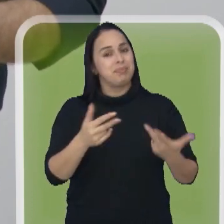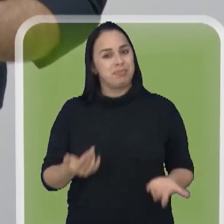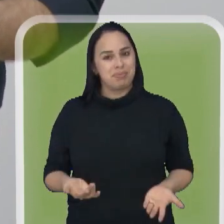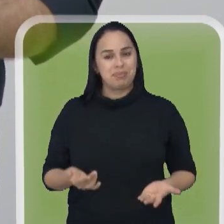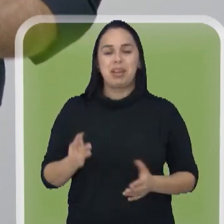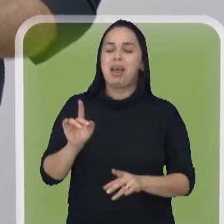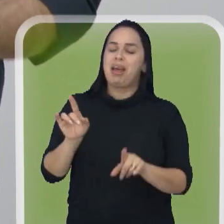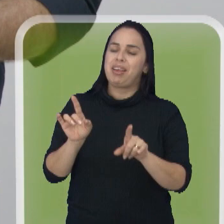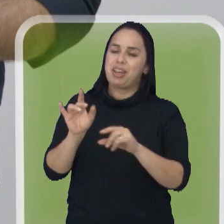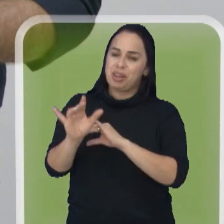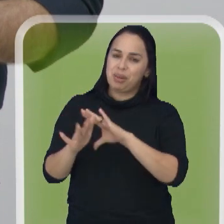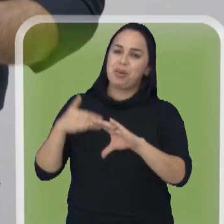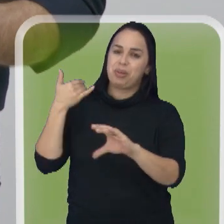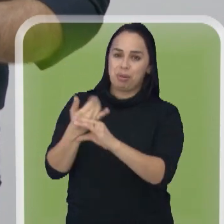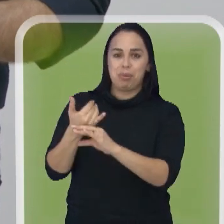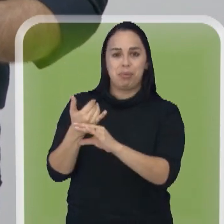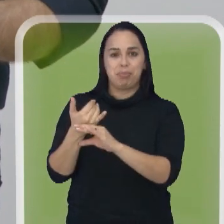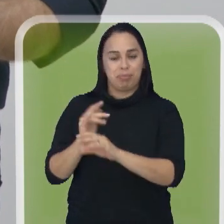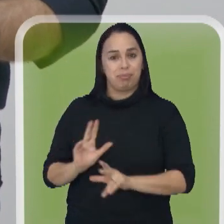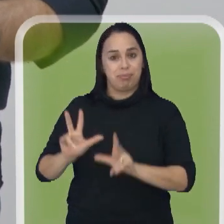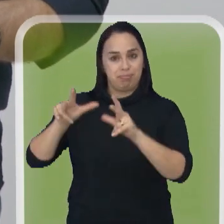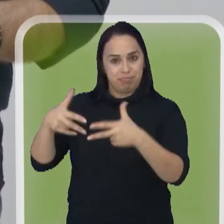câmarasjc.sp.gov.br e também no